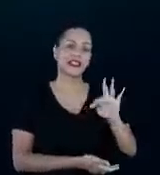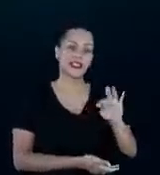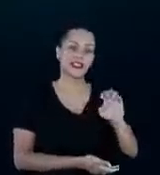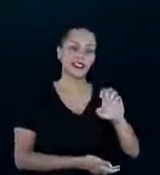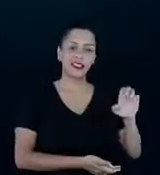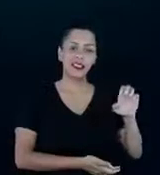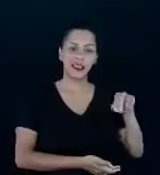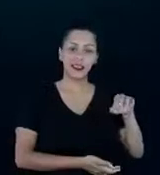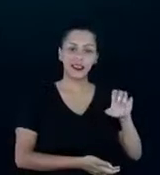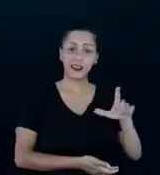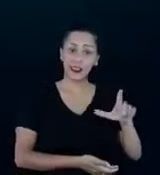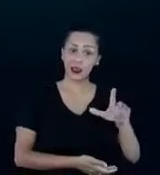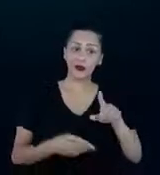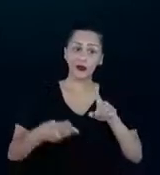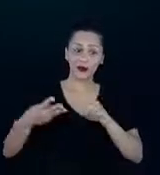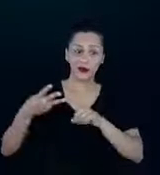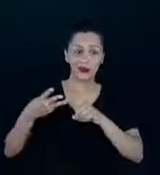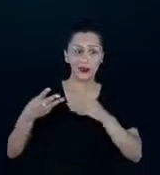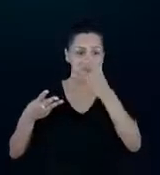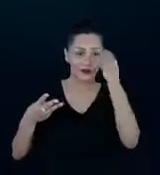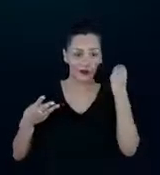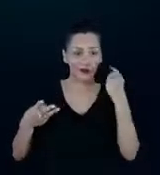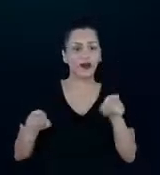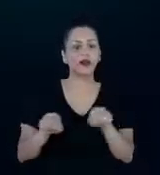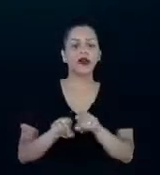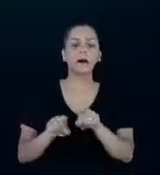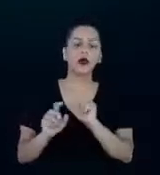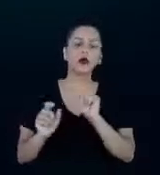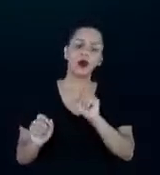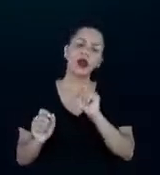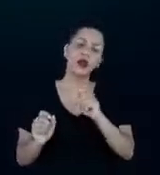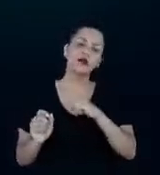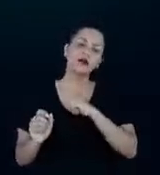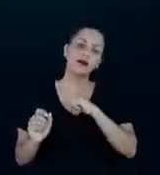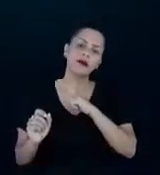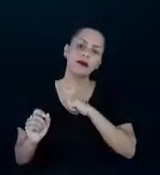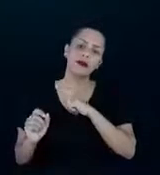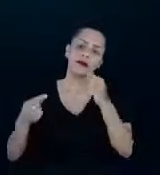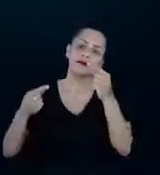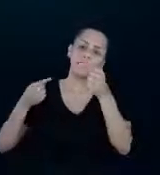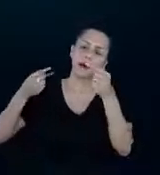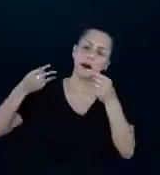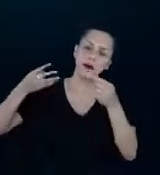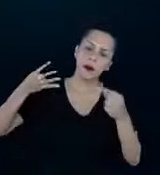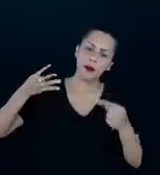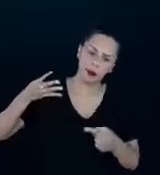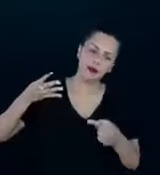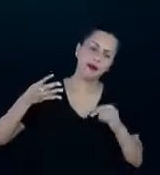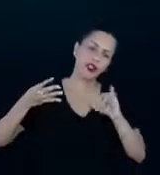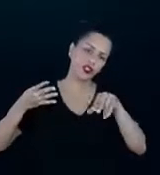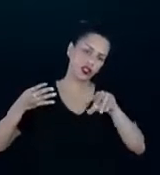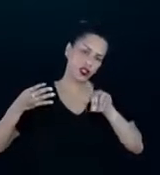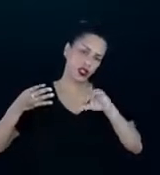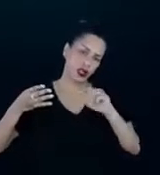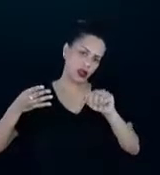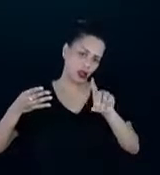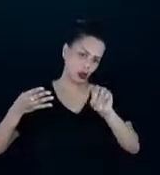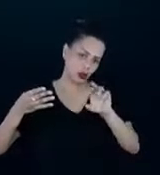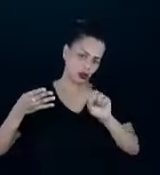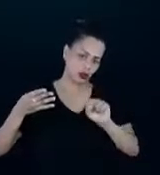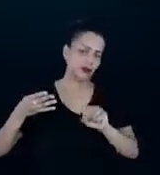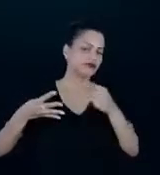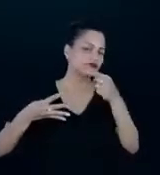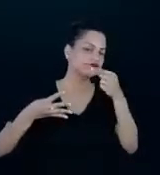está ali no módulo 3. E quanto aos indicadores, que a Carmen citou bem,